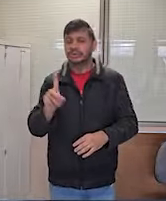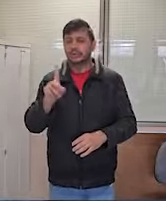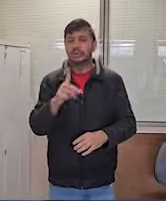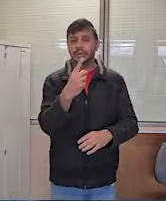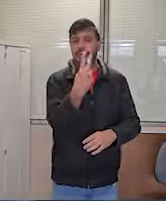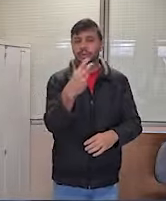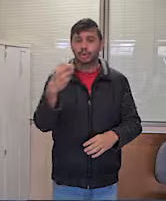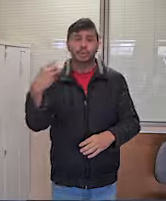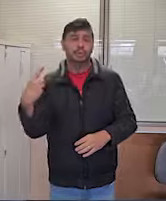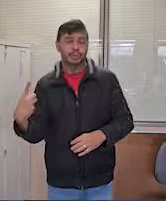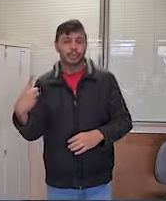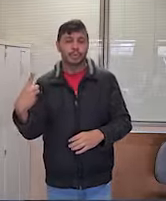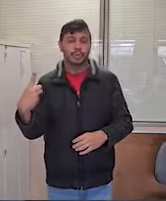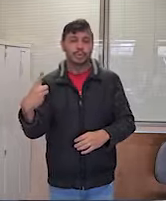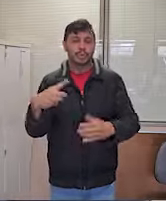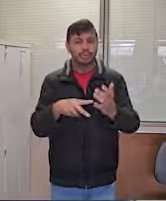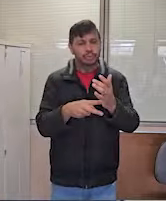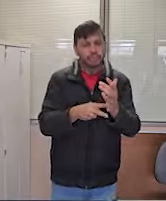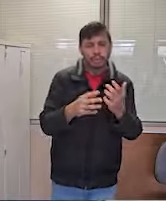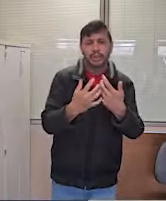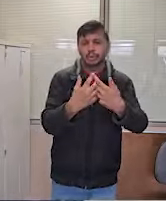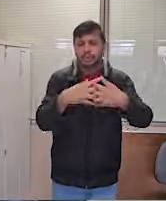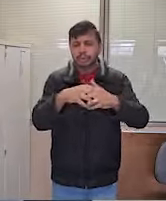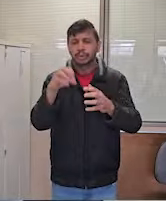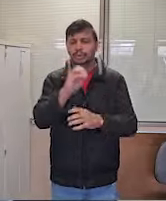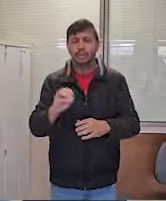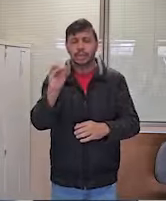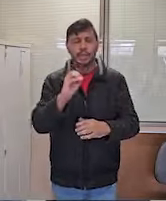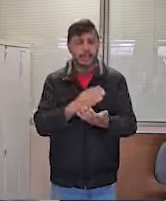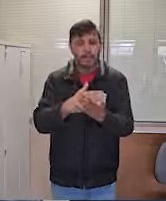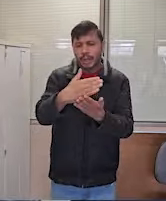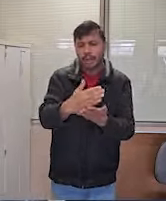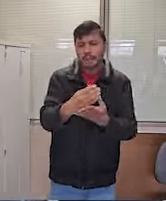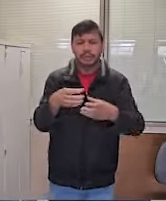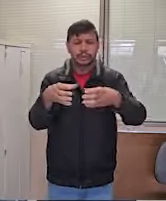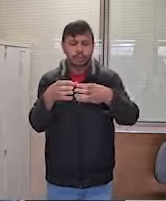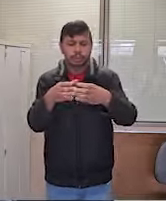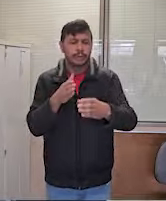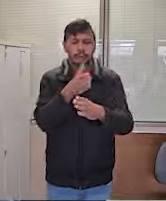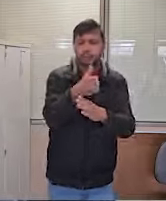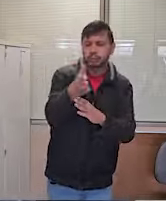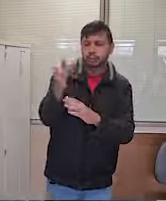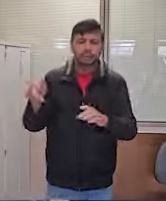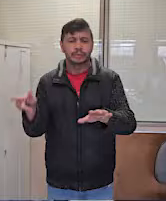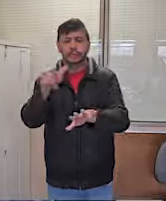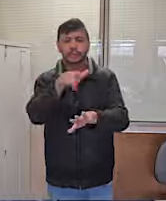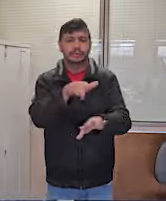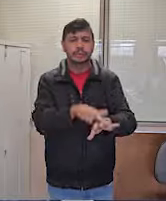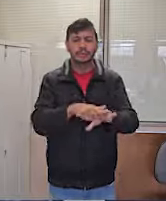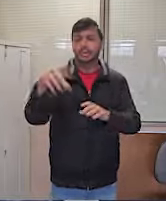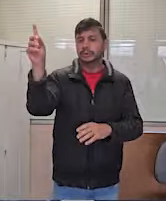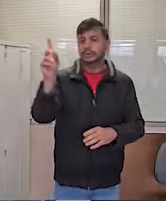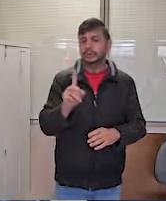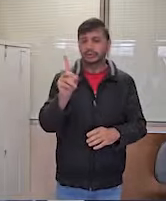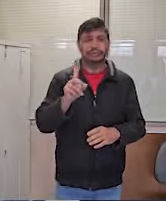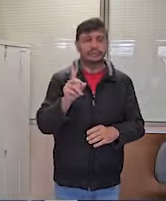Então, em 2001, o sindicato começa um movimento pela inclusão de trabalhadores com deficiência. A gente não